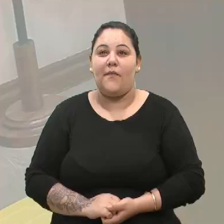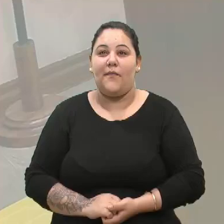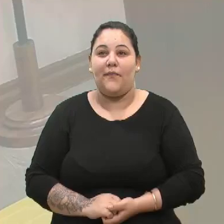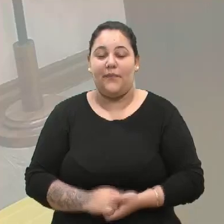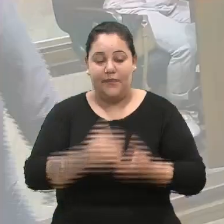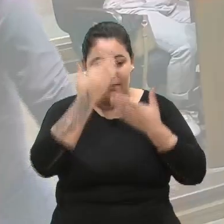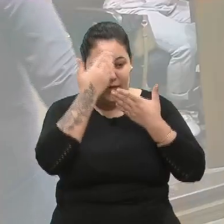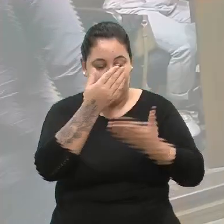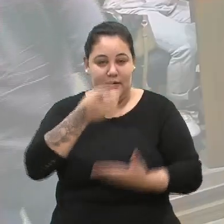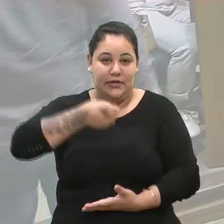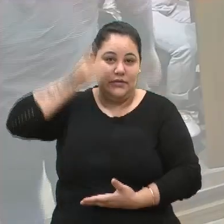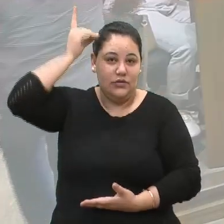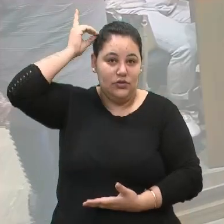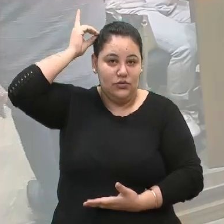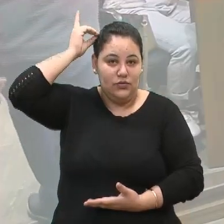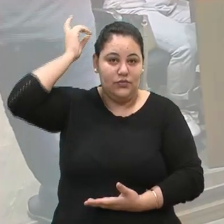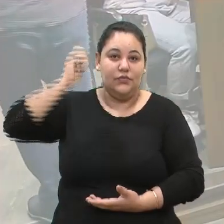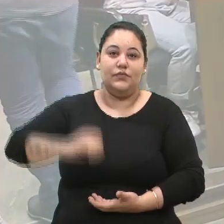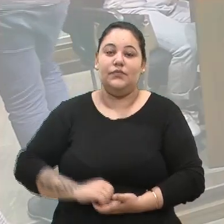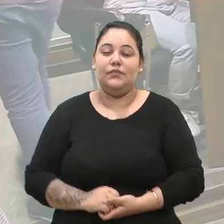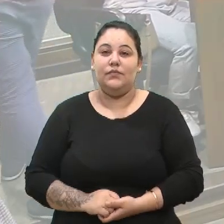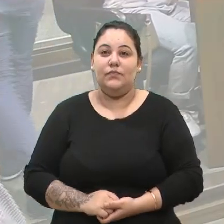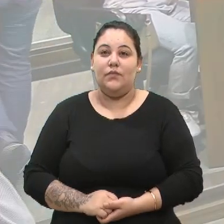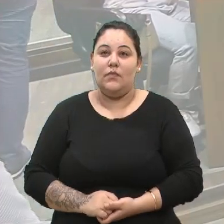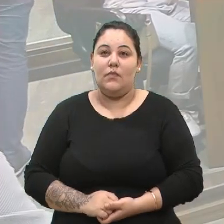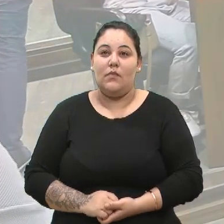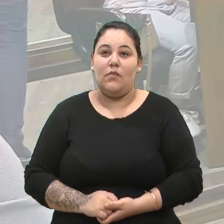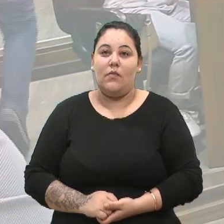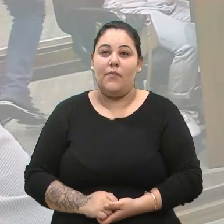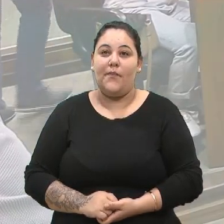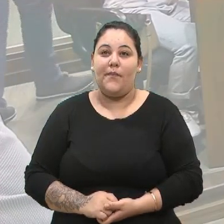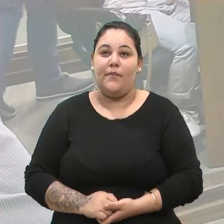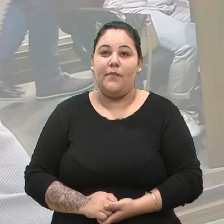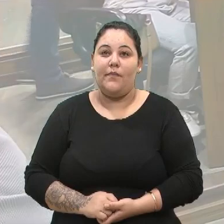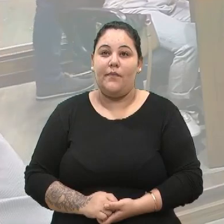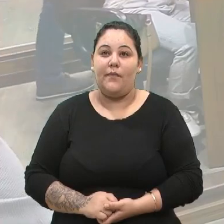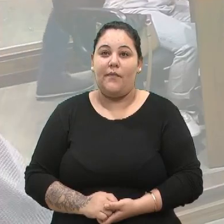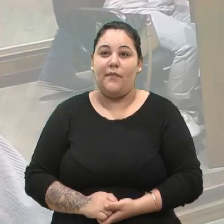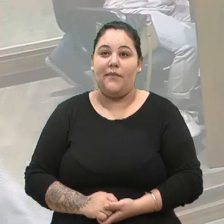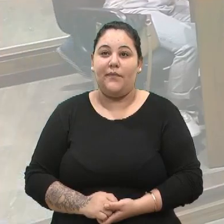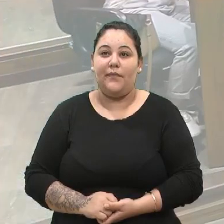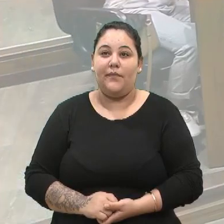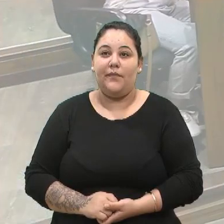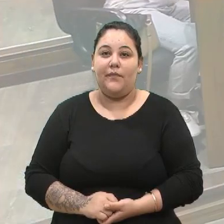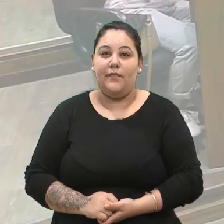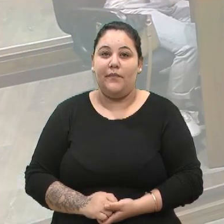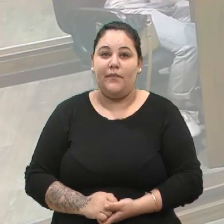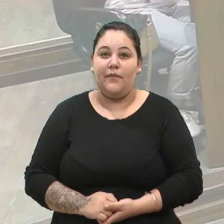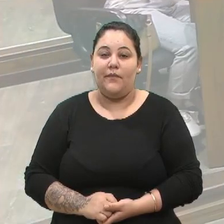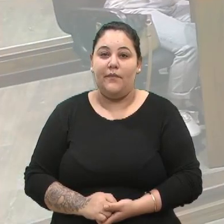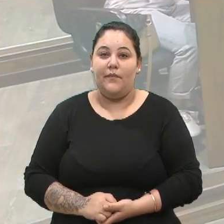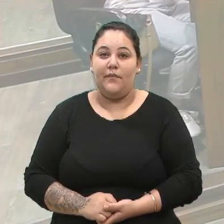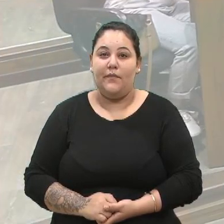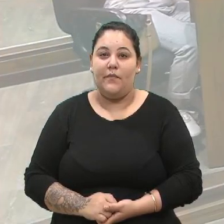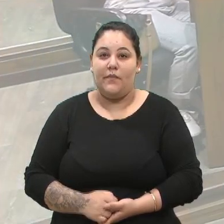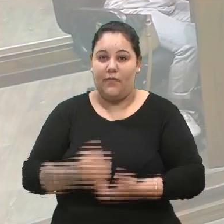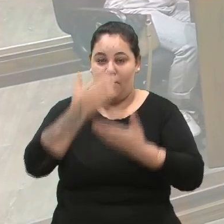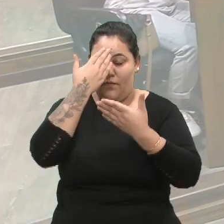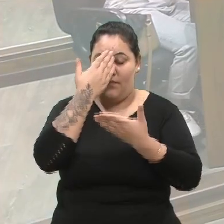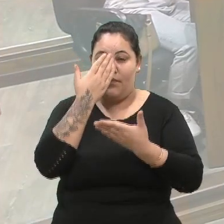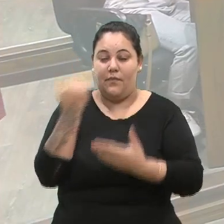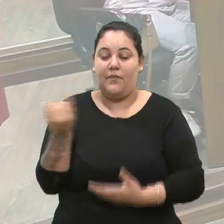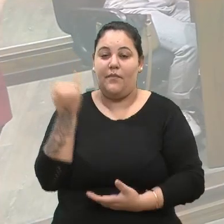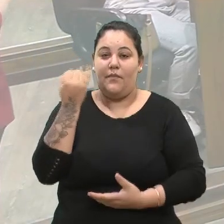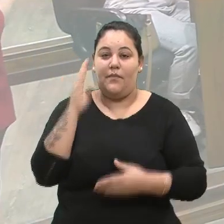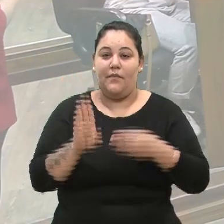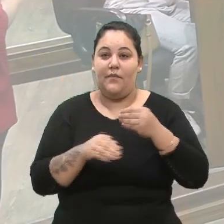Vereador Lucas. De imediato. Agradecer pela parte de uma forma bem breve, mas é bom a gente salientar.